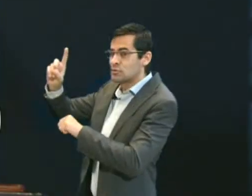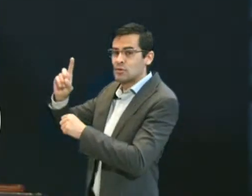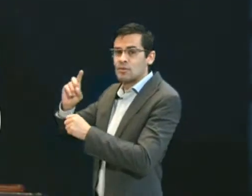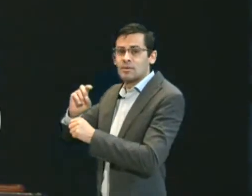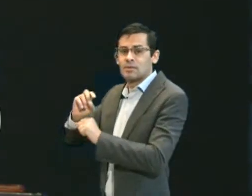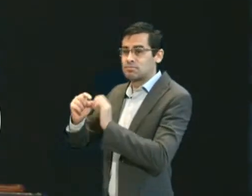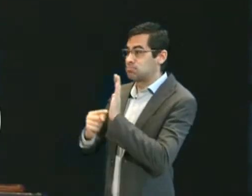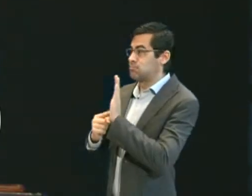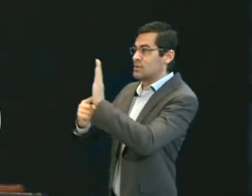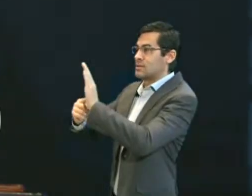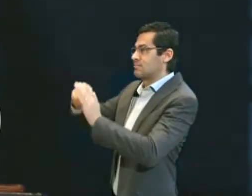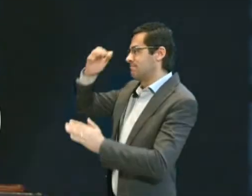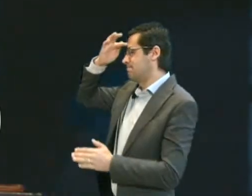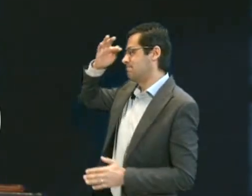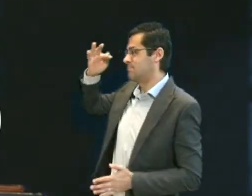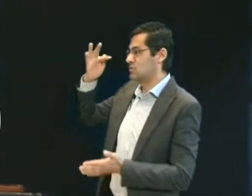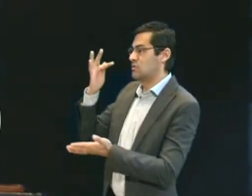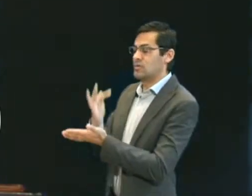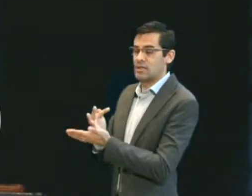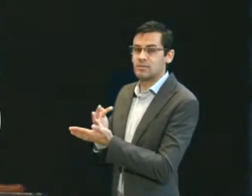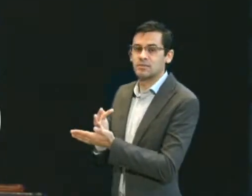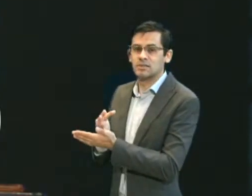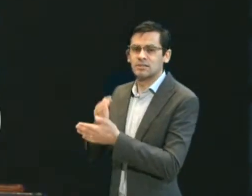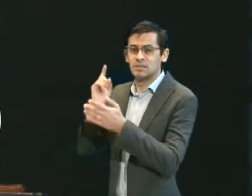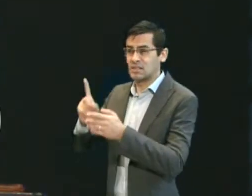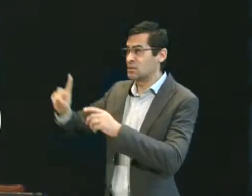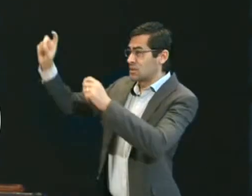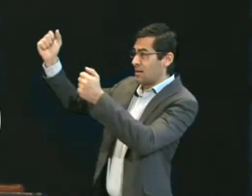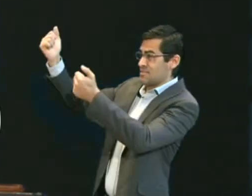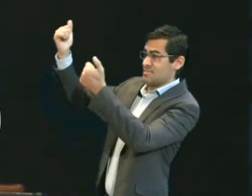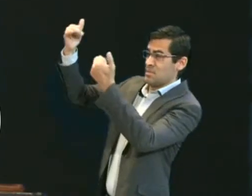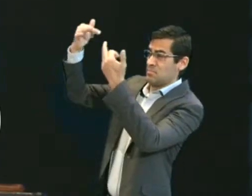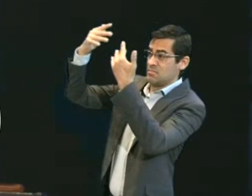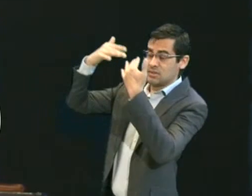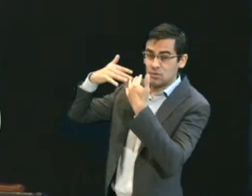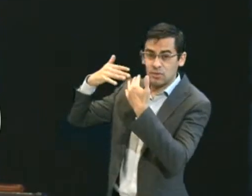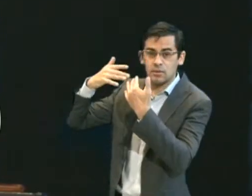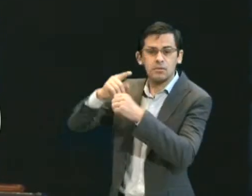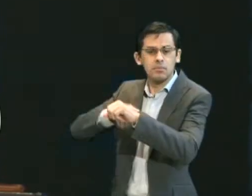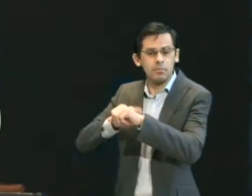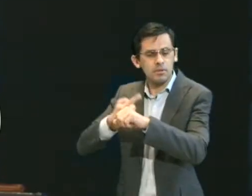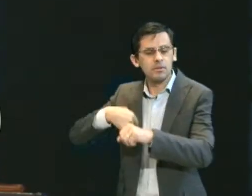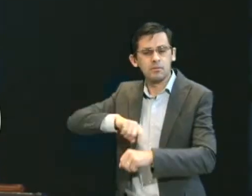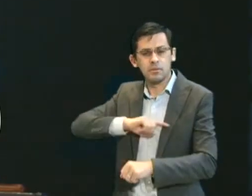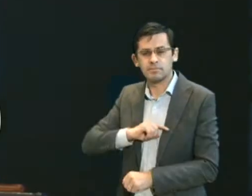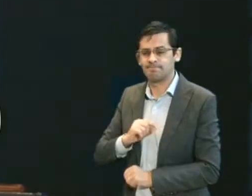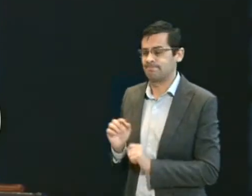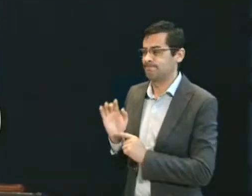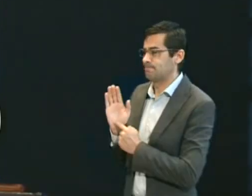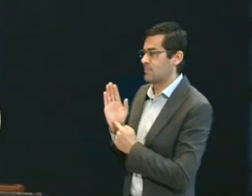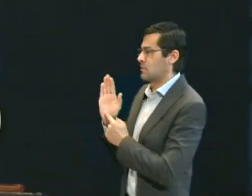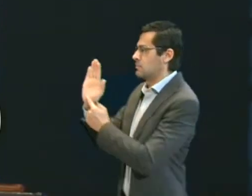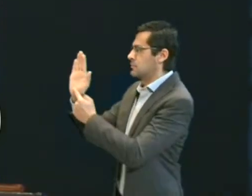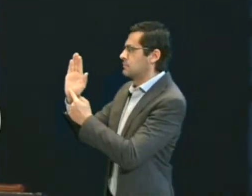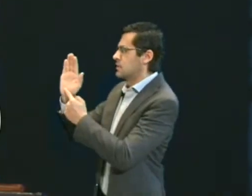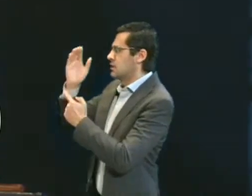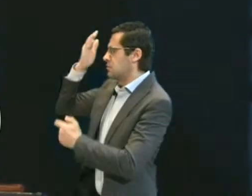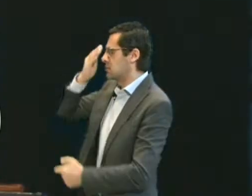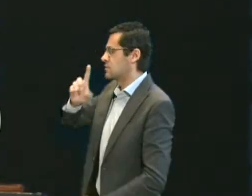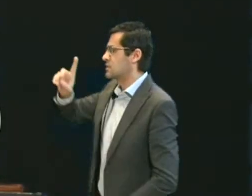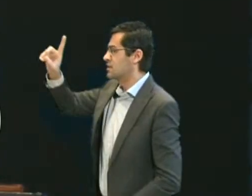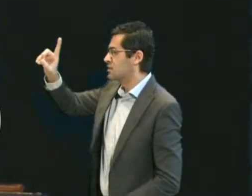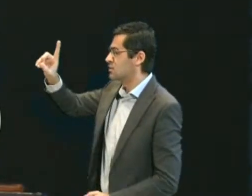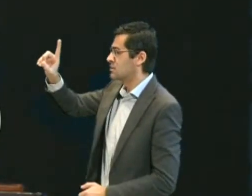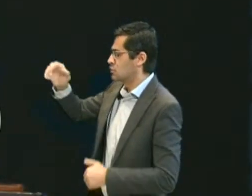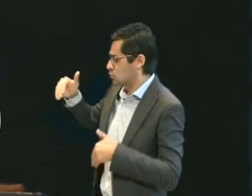uma declaração de fé. Isso já traz bênção. Quando nos colocamos, quando nos submetemos, o